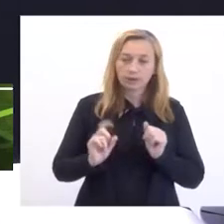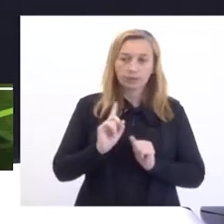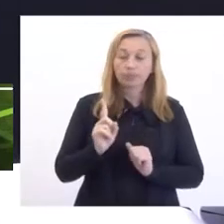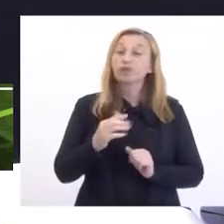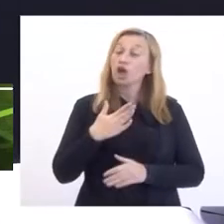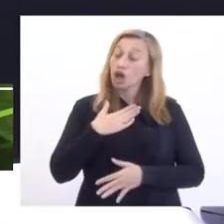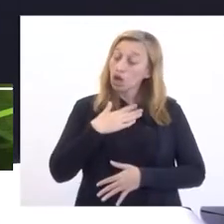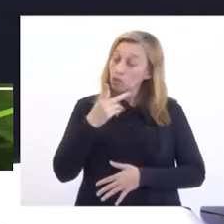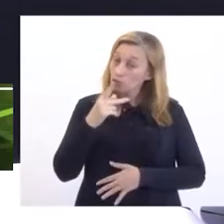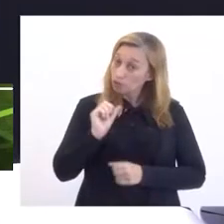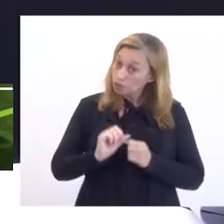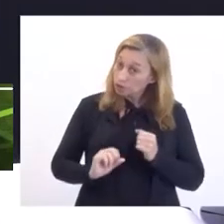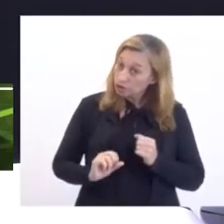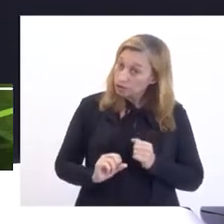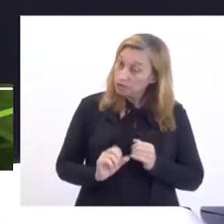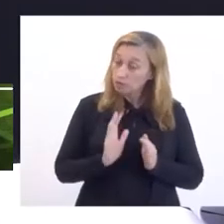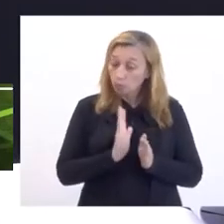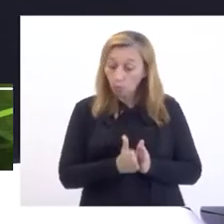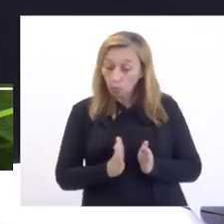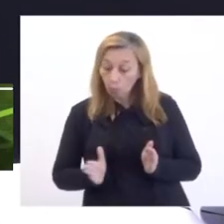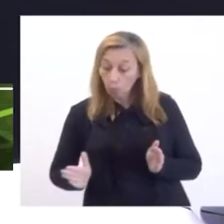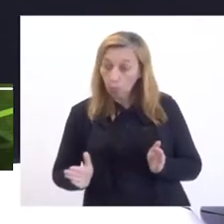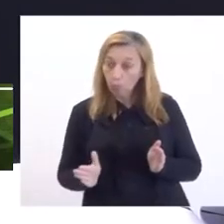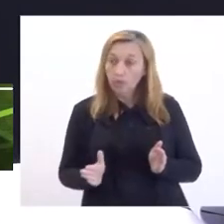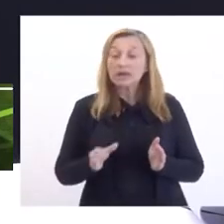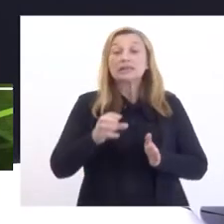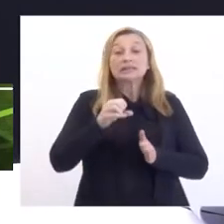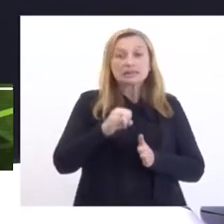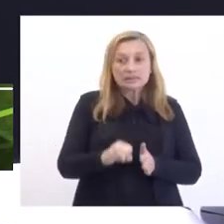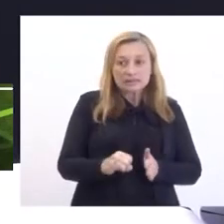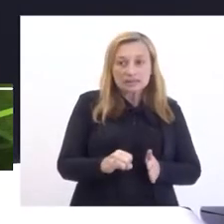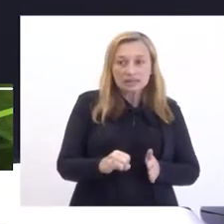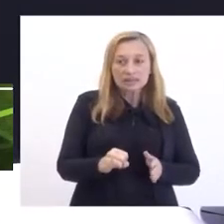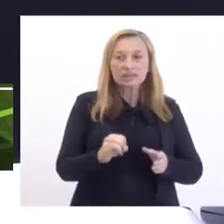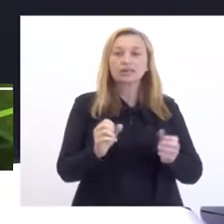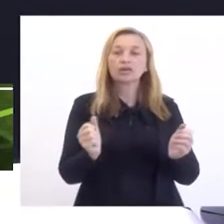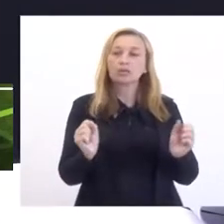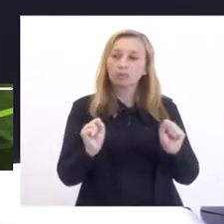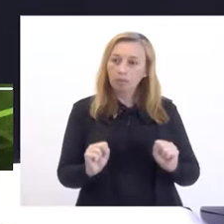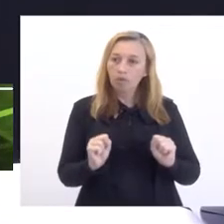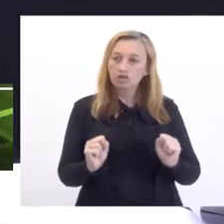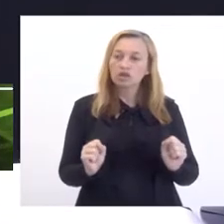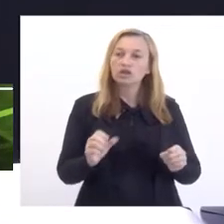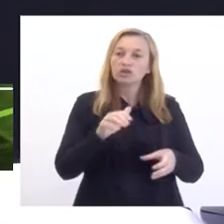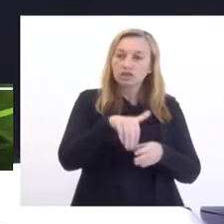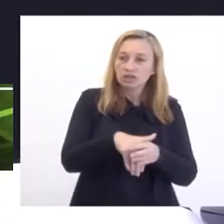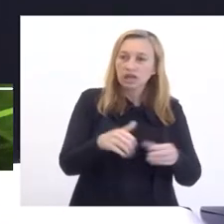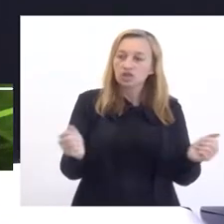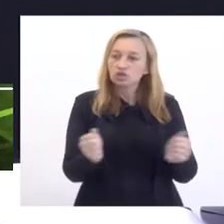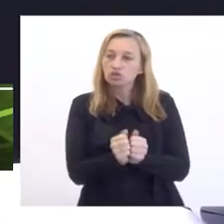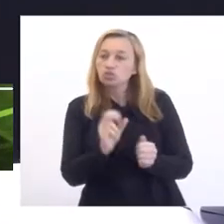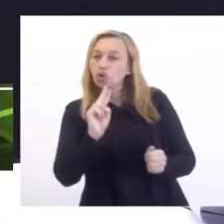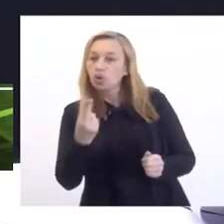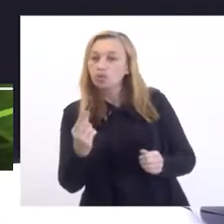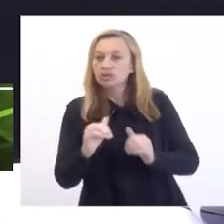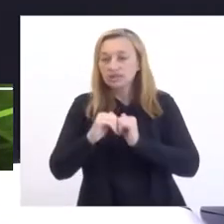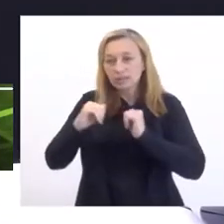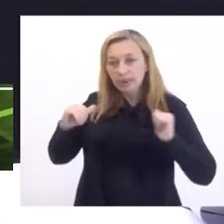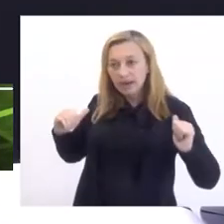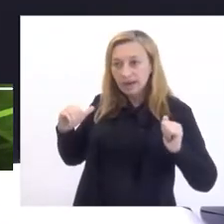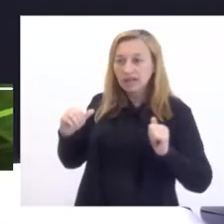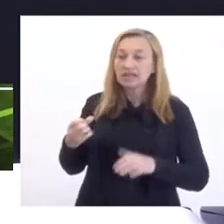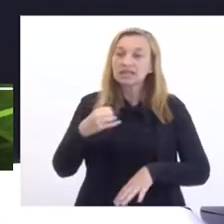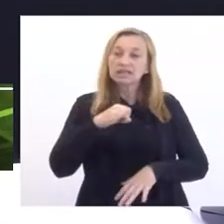a questão de ordem se as contas podem ser votadas juntas ou separadas. E, no caso, se